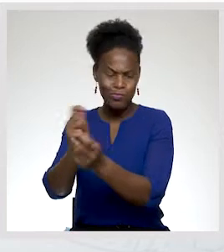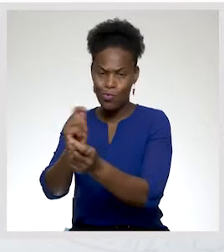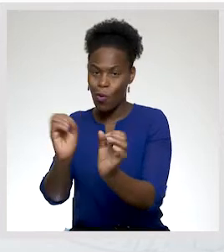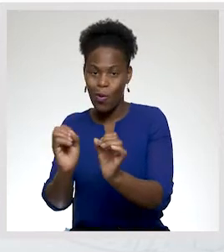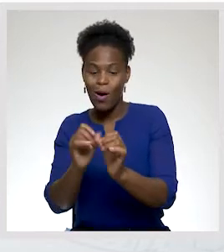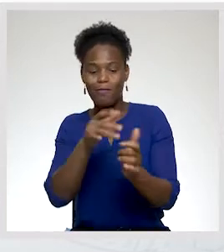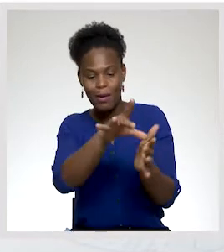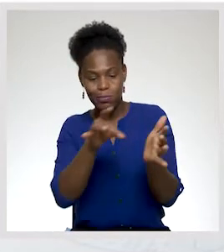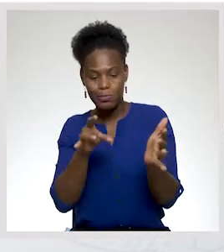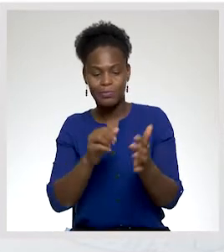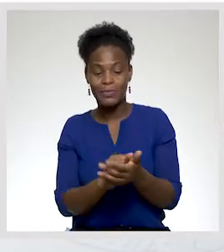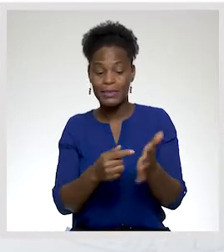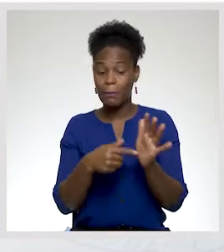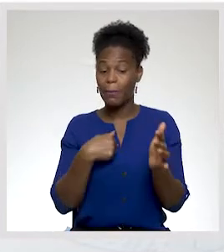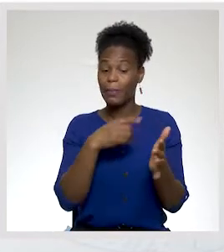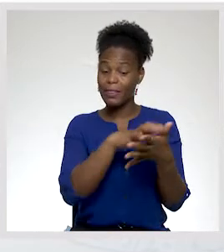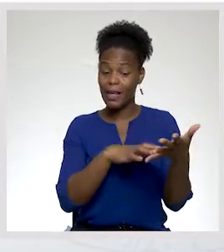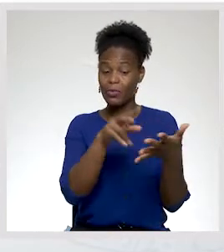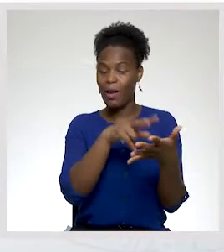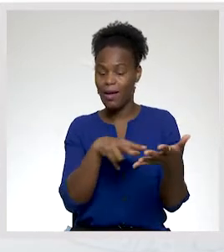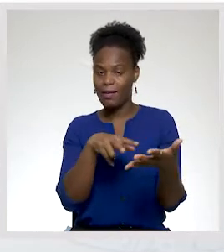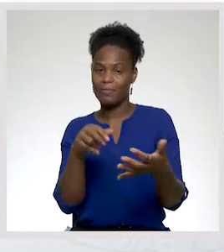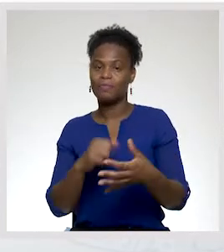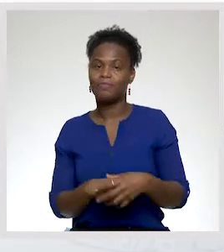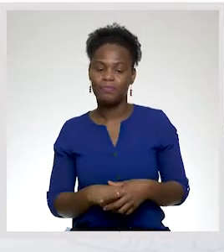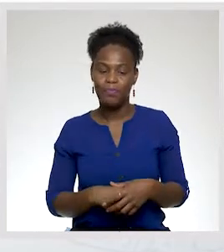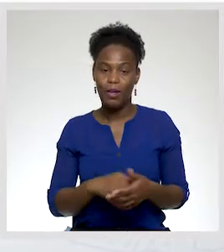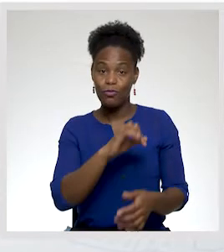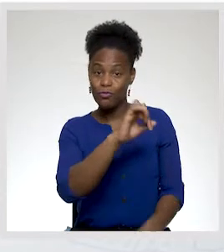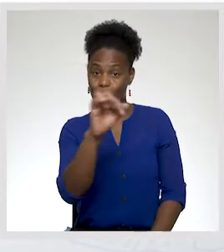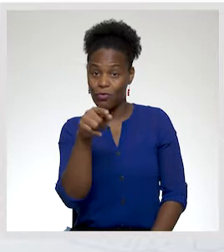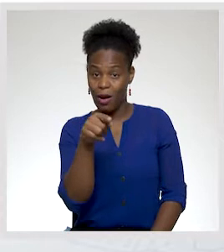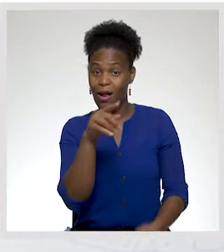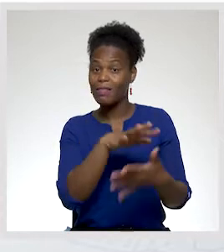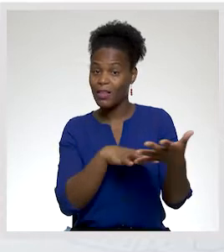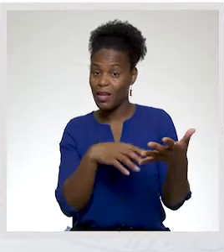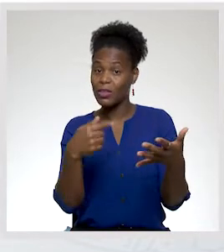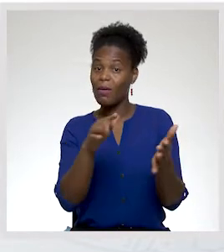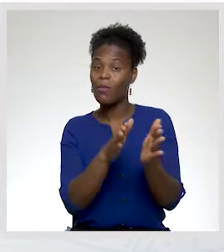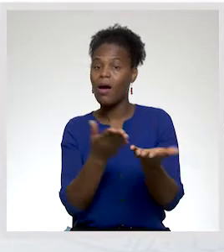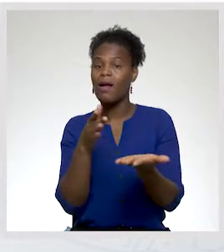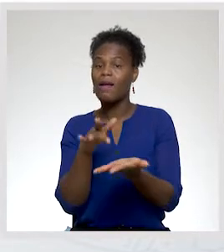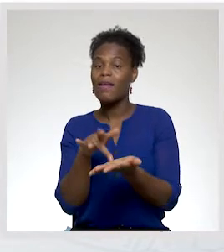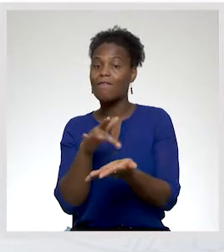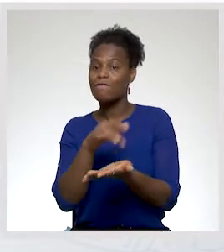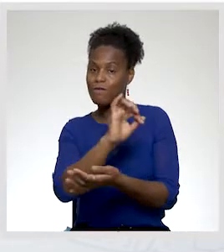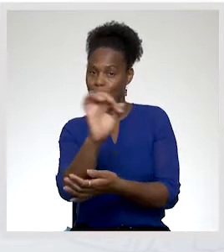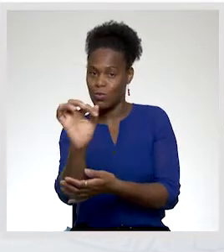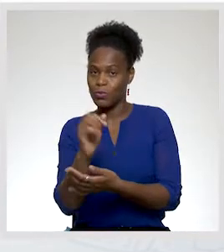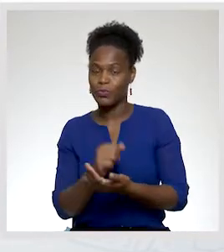ver. Eu vou ler o texto e vocês têm esse texto no vosso